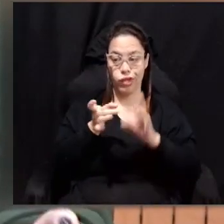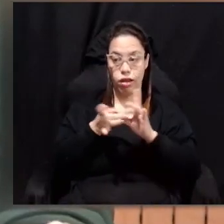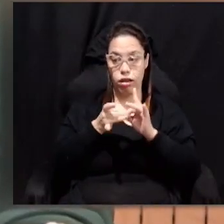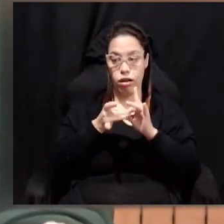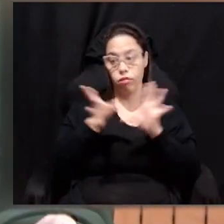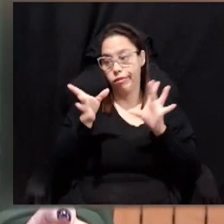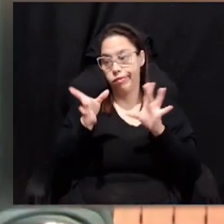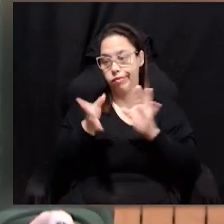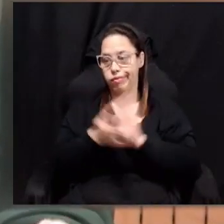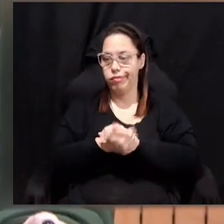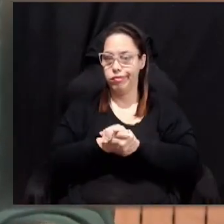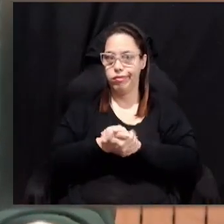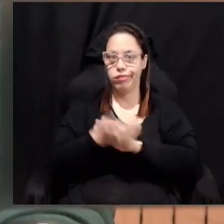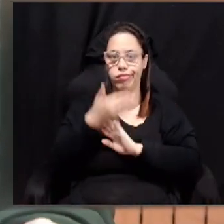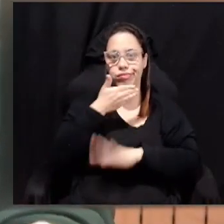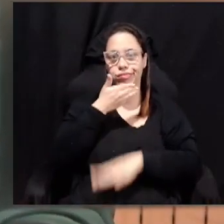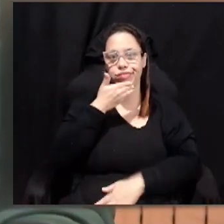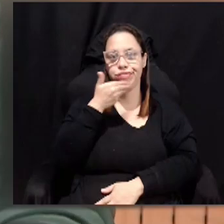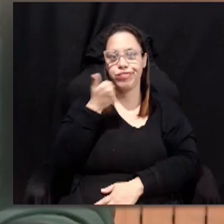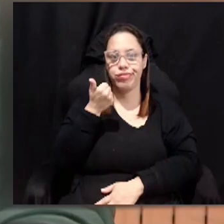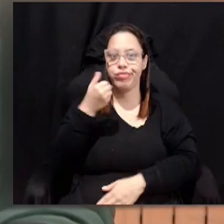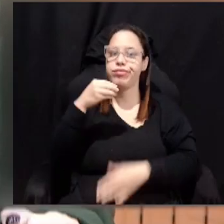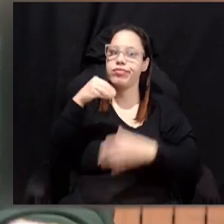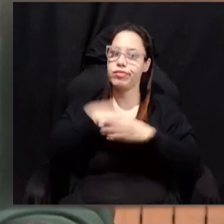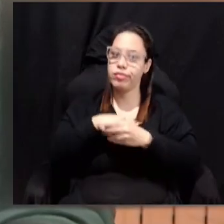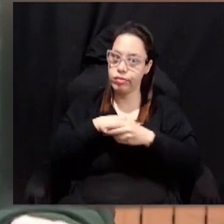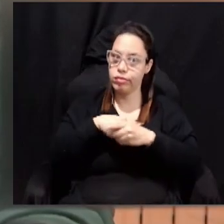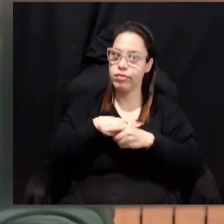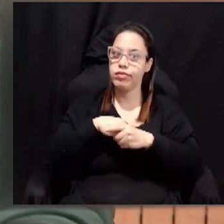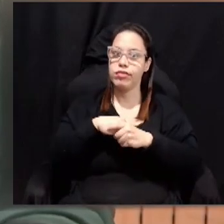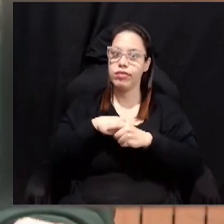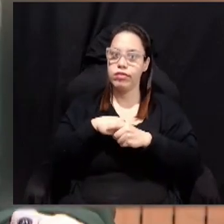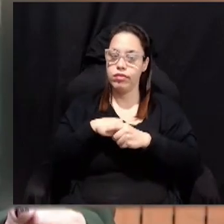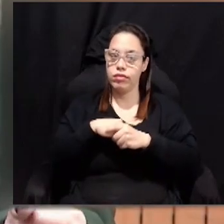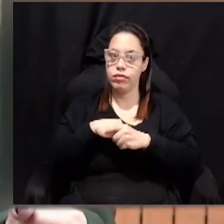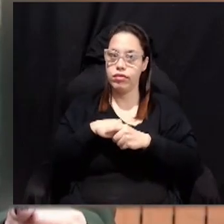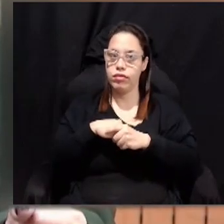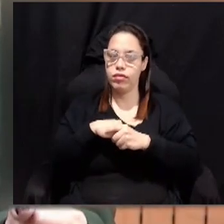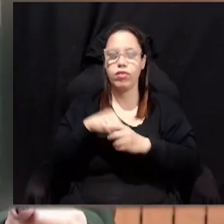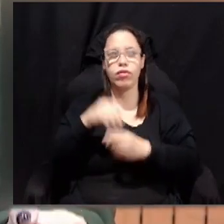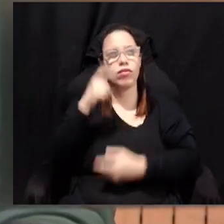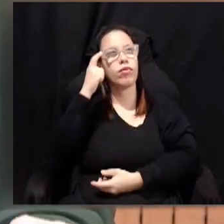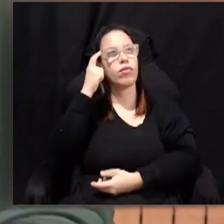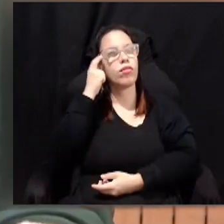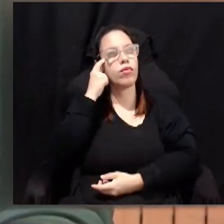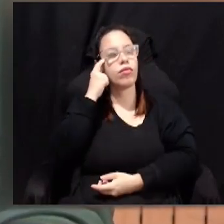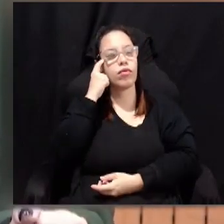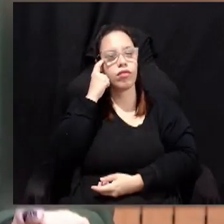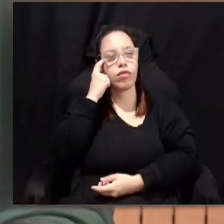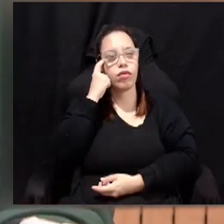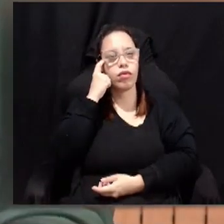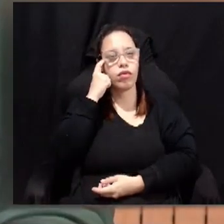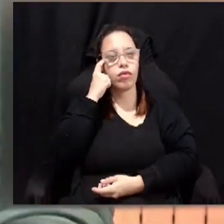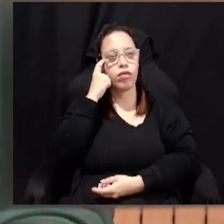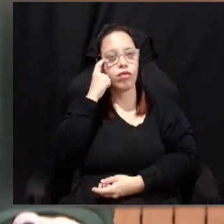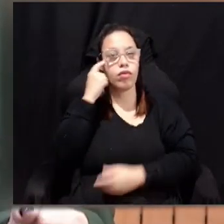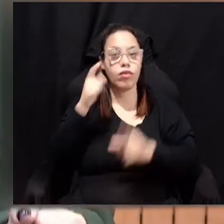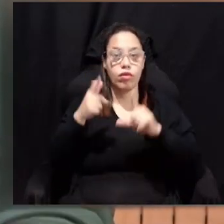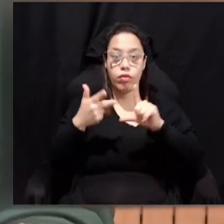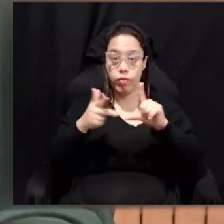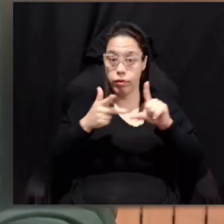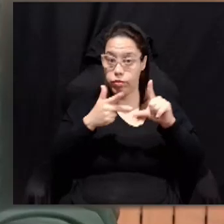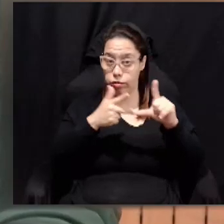precisa melhorar dentro dos nossos municípios a perspectiva e que o legislativo esteja